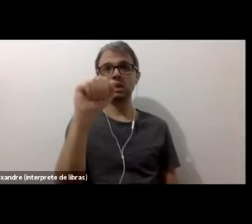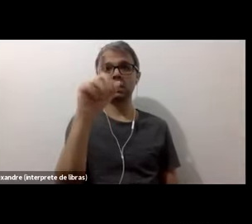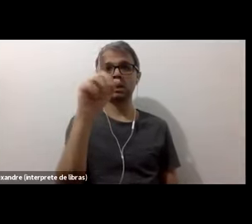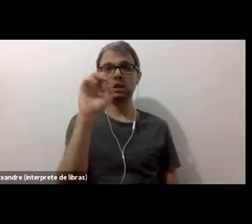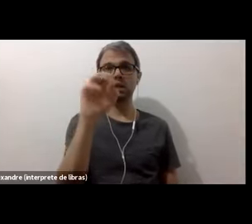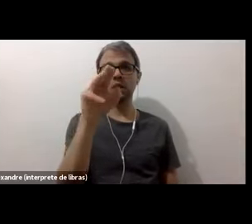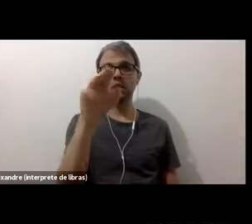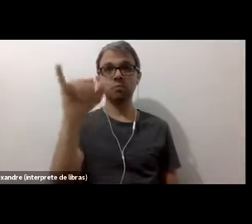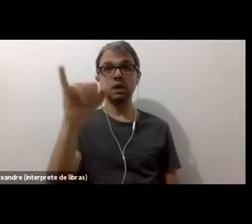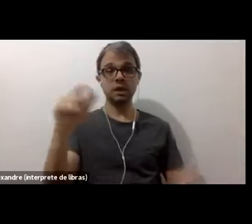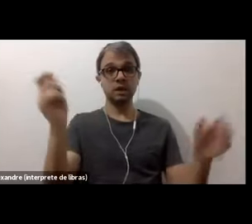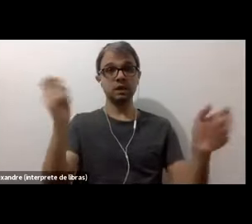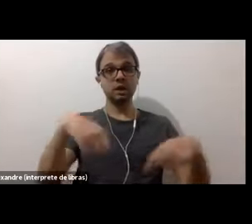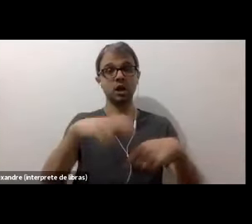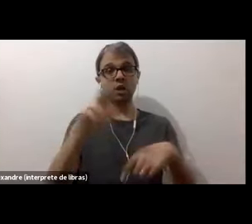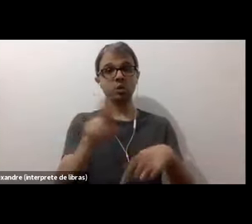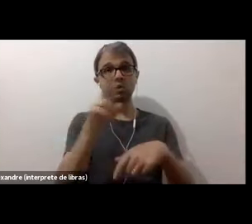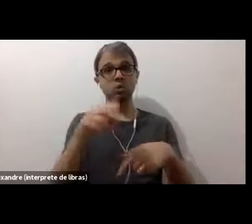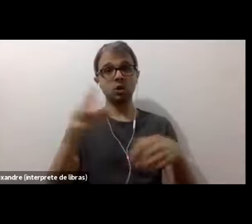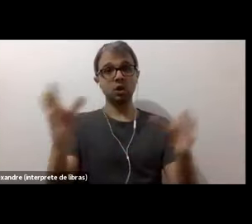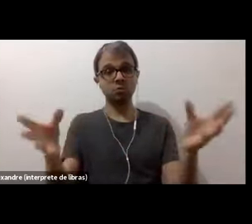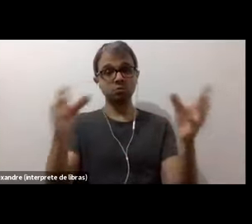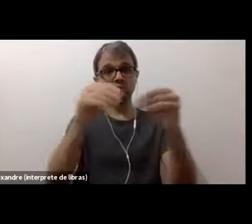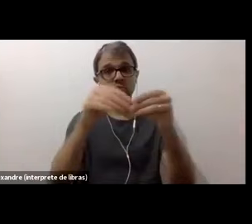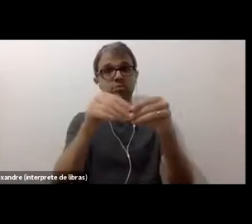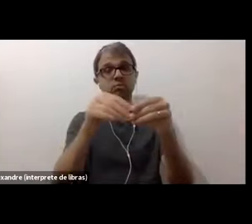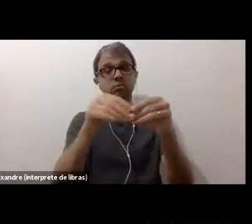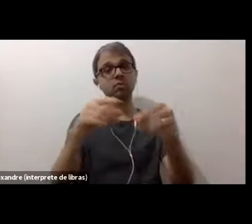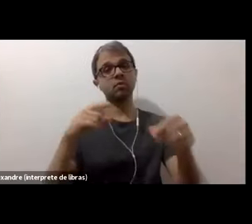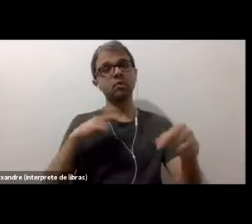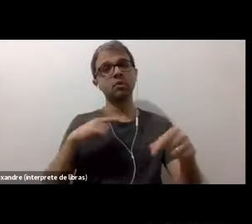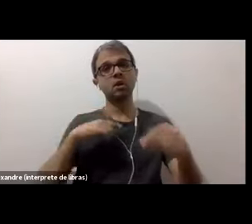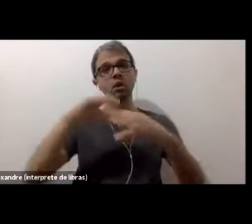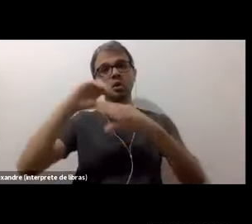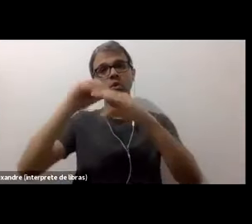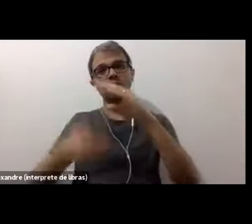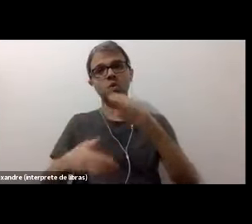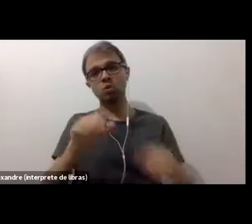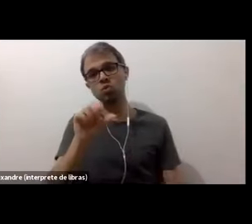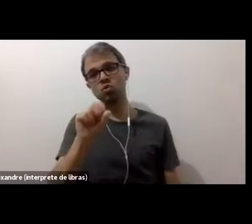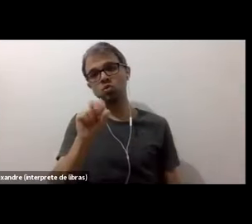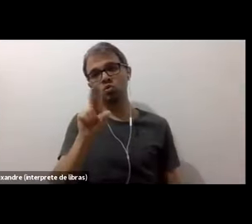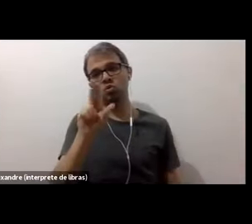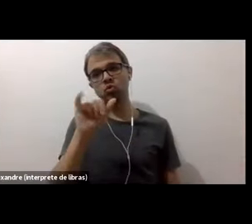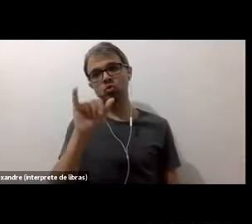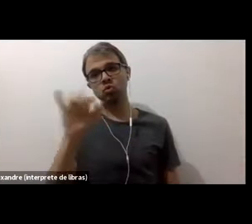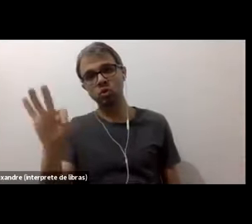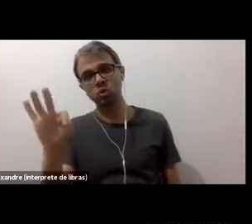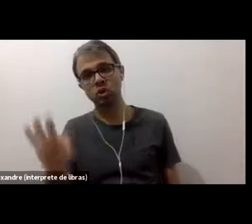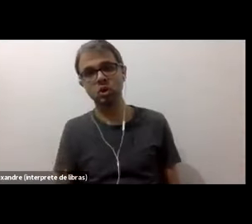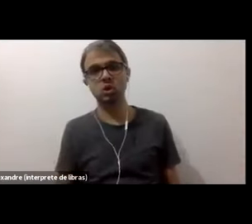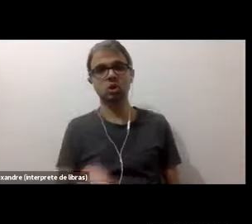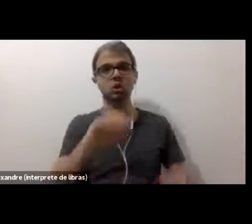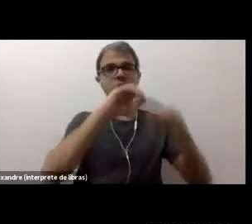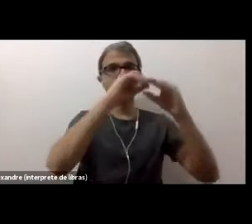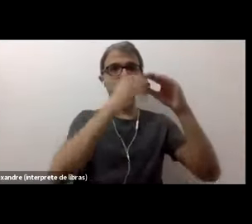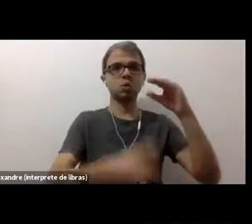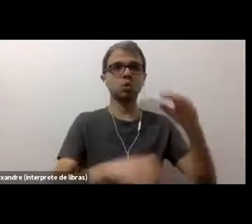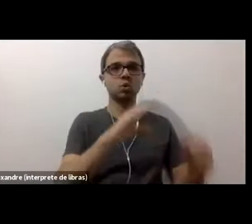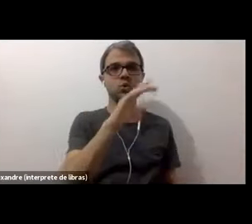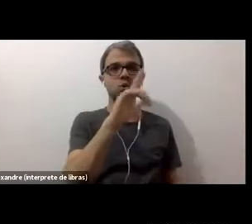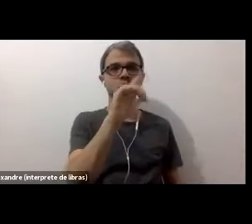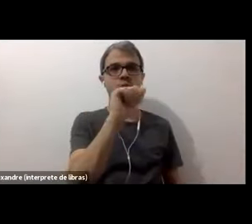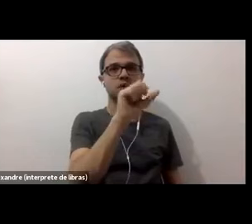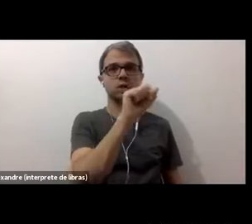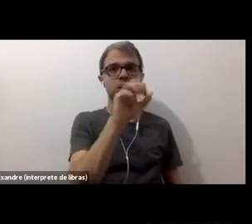e também recursos gratuitos como o Google Suite, Google Classroom, Google Sites, para organizar as produções